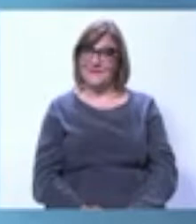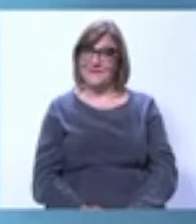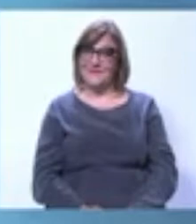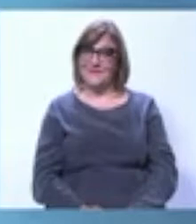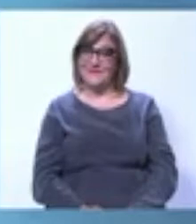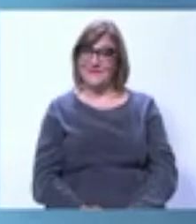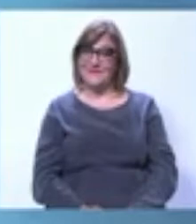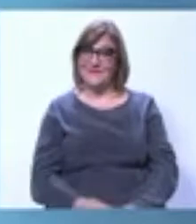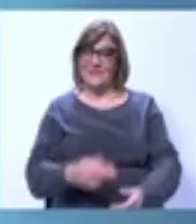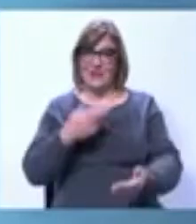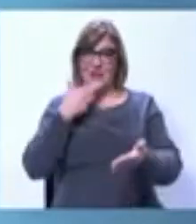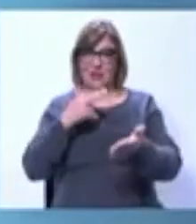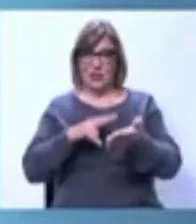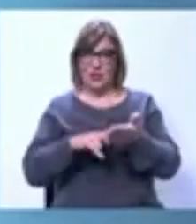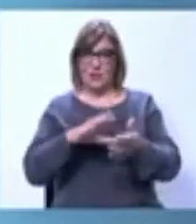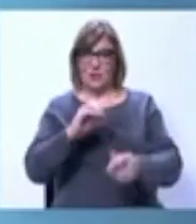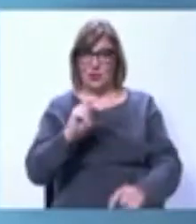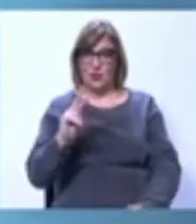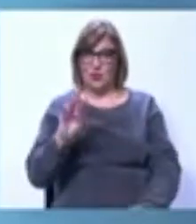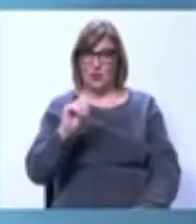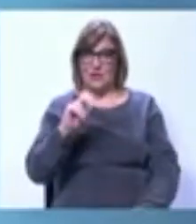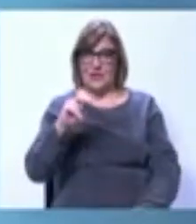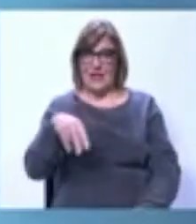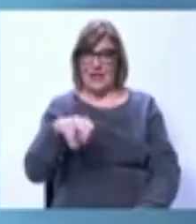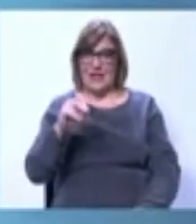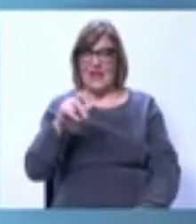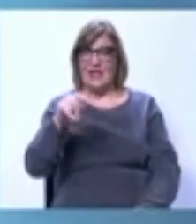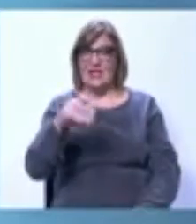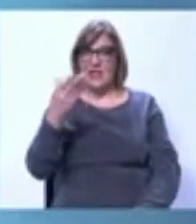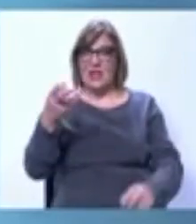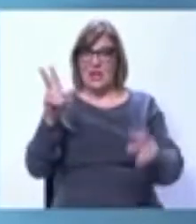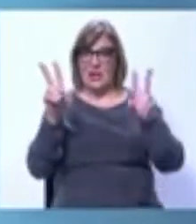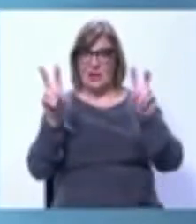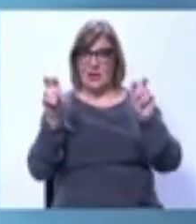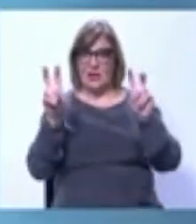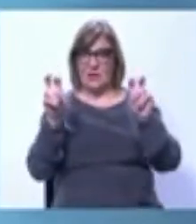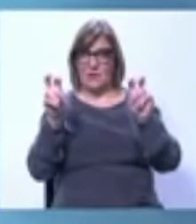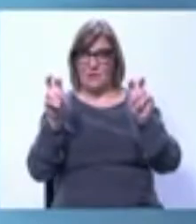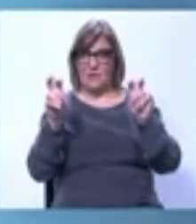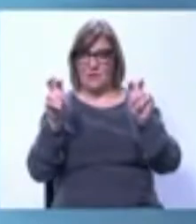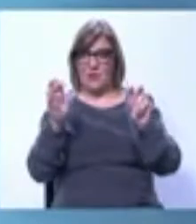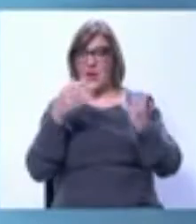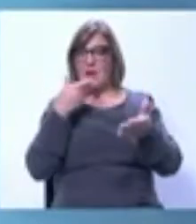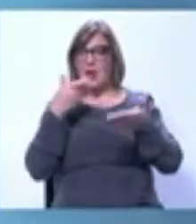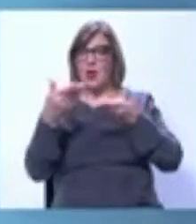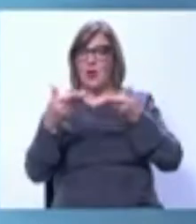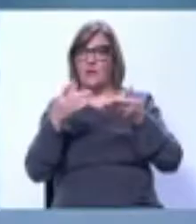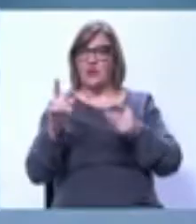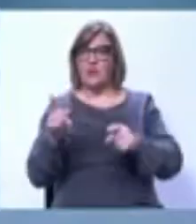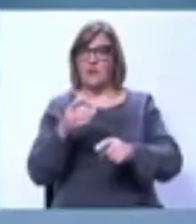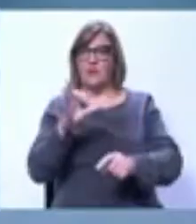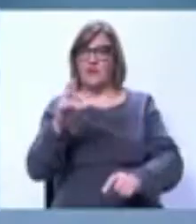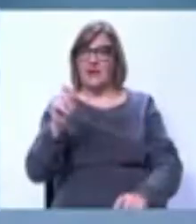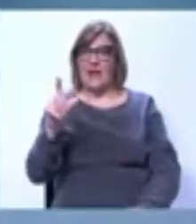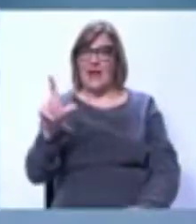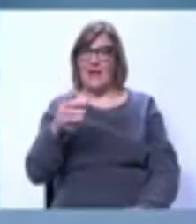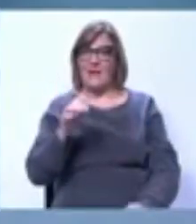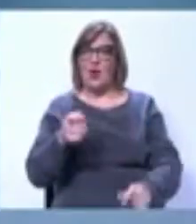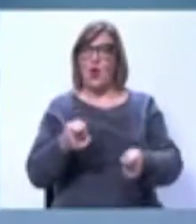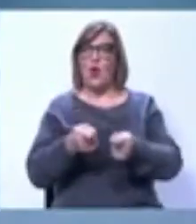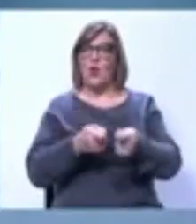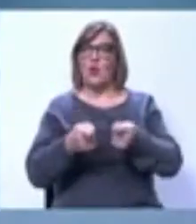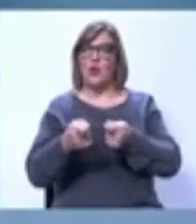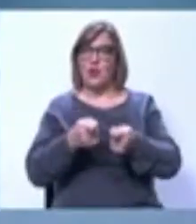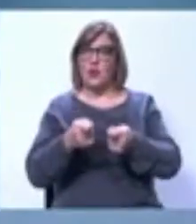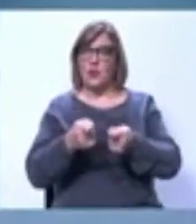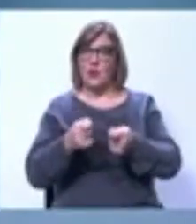o tamanho da da Susana Fonseca Olha este é o tema para a conversa com o professor Hélder Ferreira é coordenador